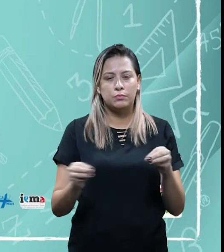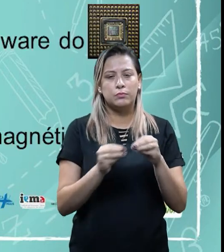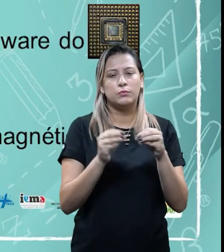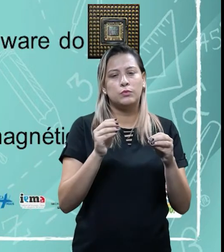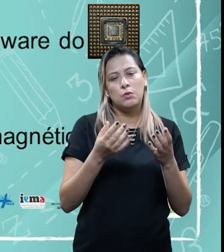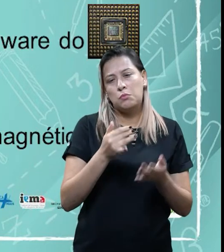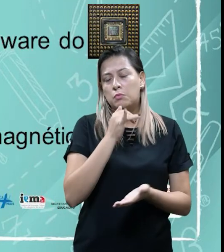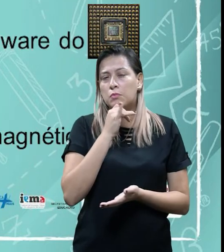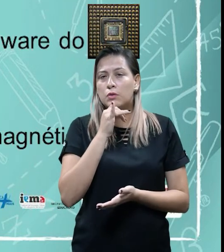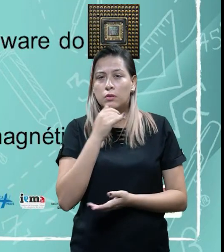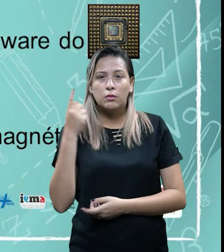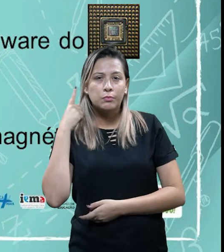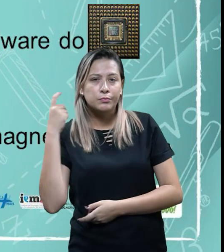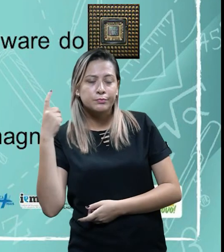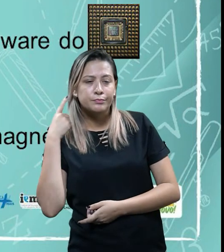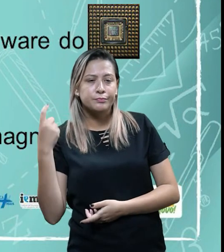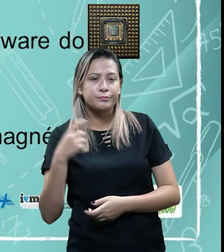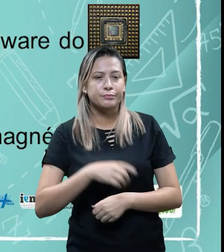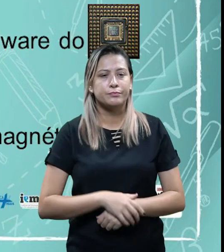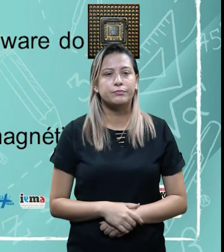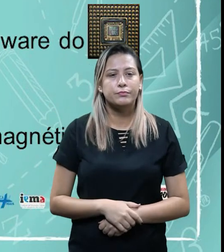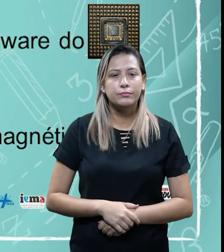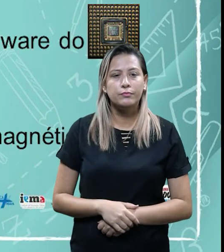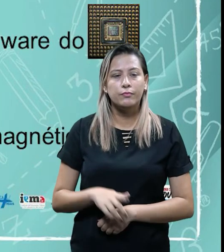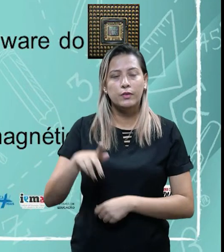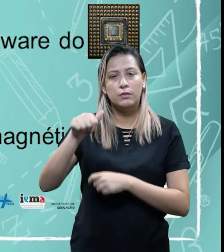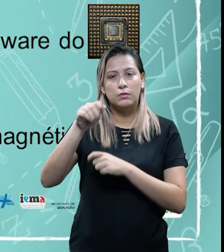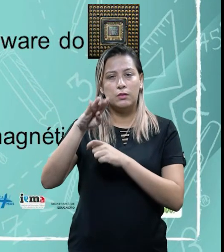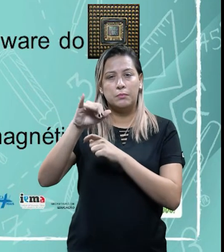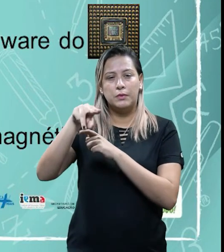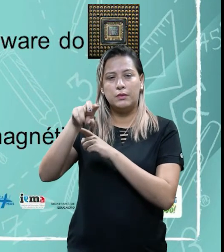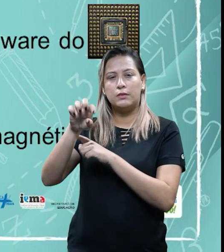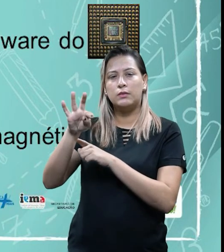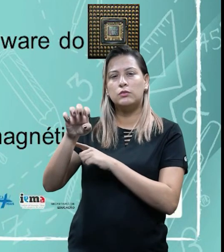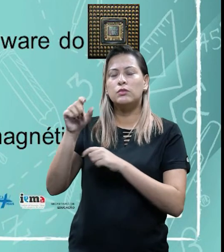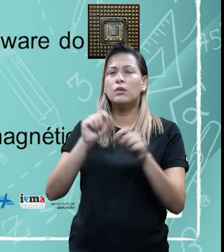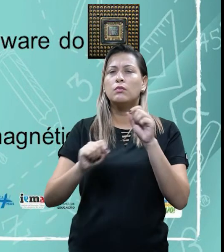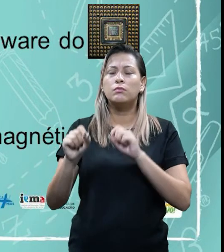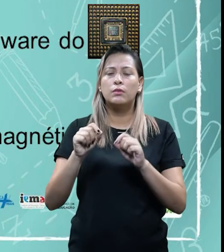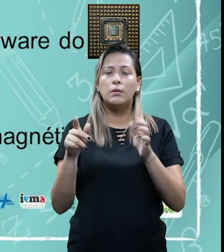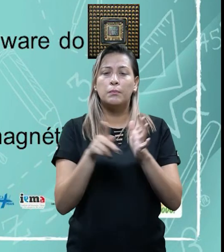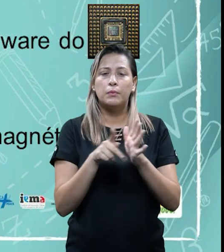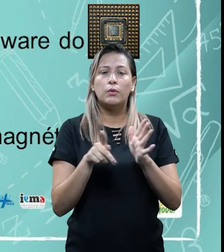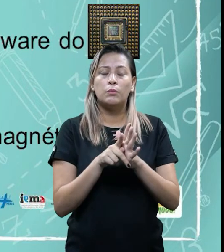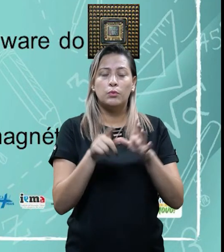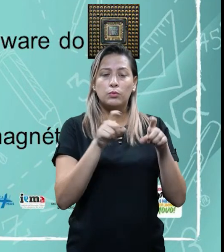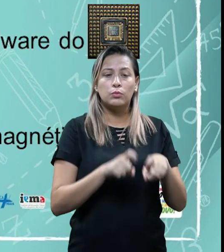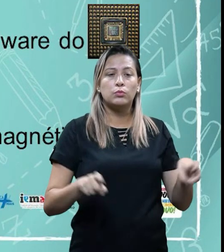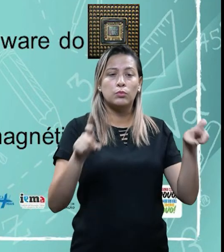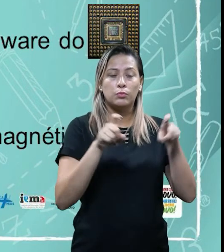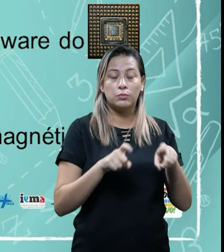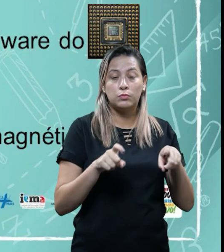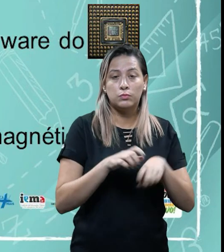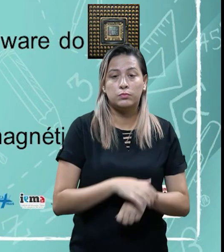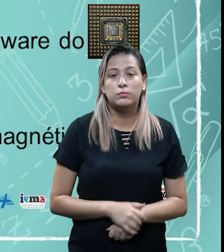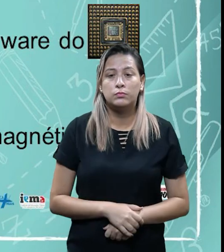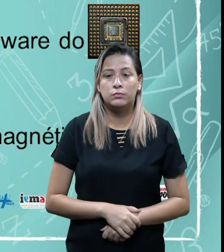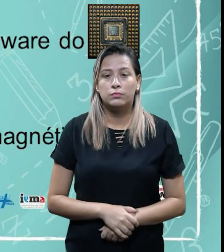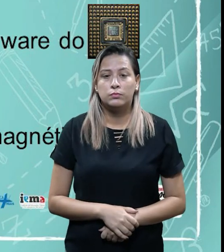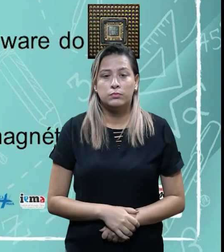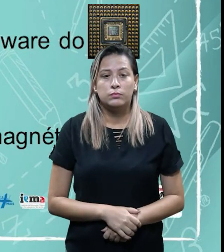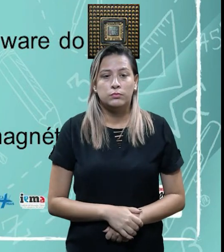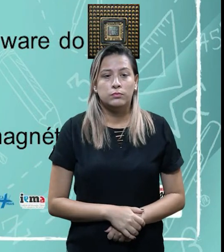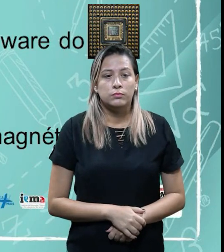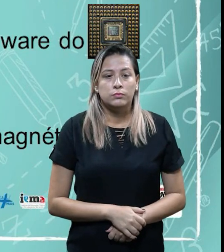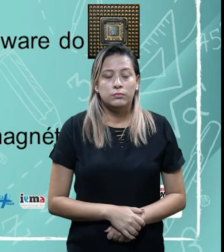som. O gabinete, como eu falei aqui, o gabinete é aquela parte do computador em que guarda